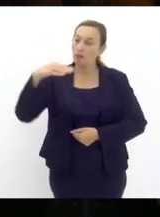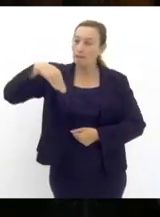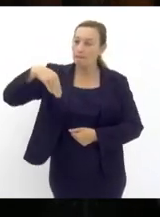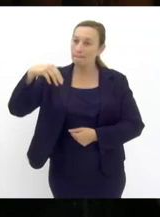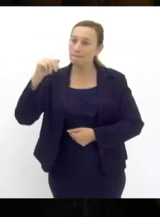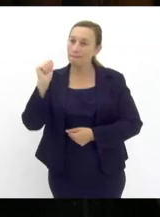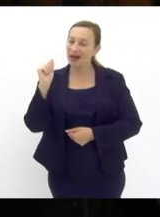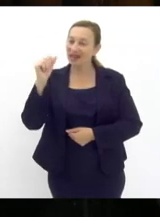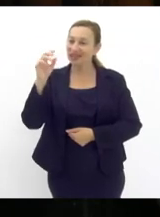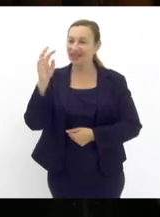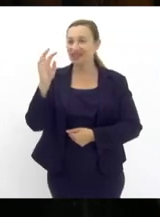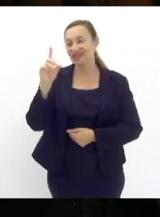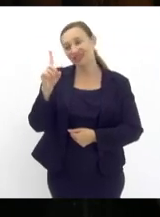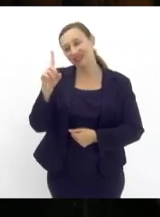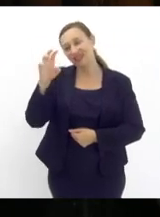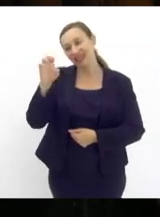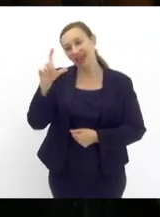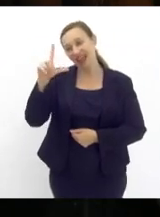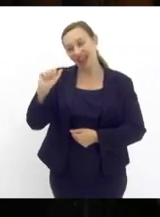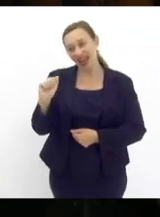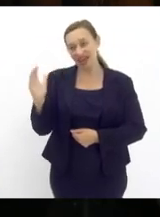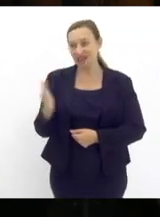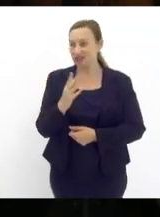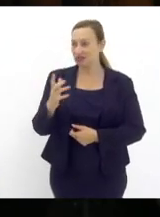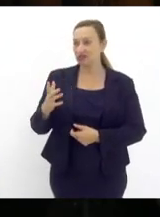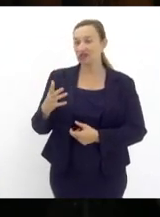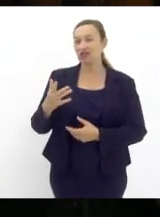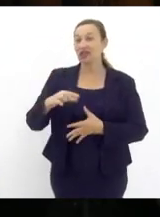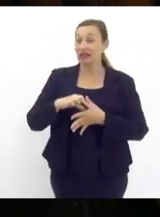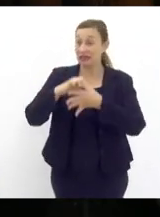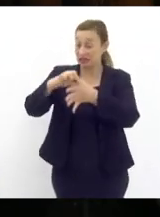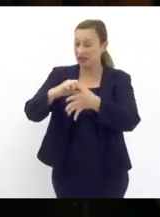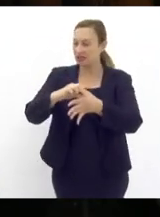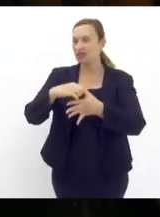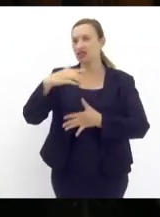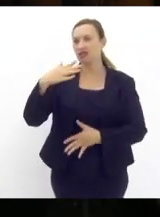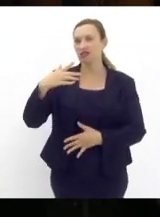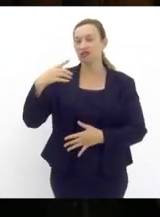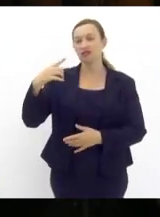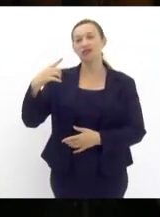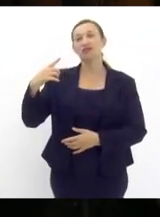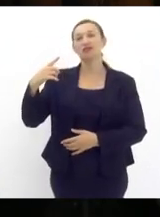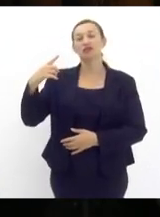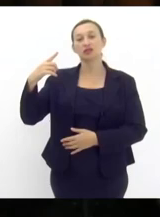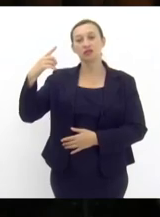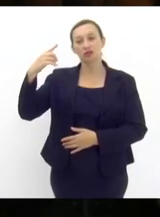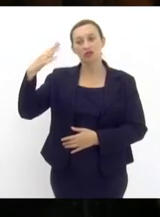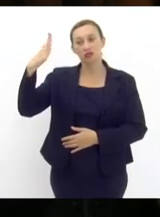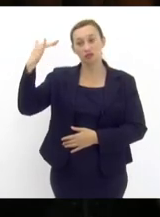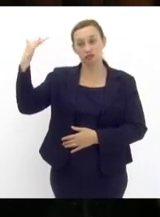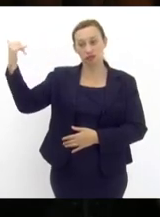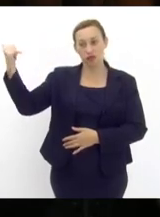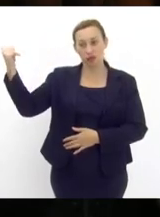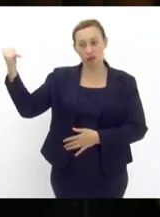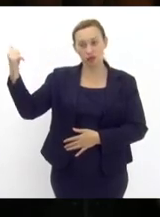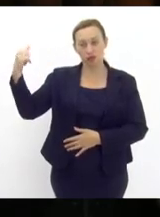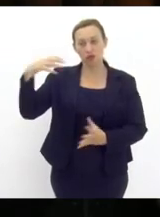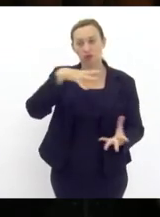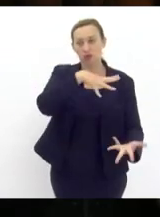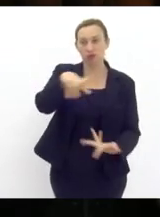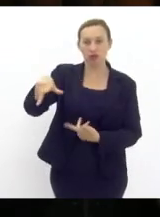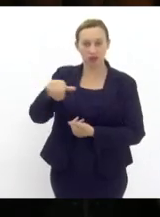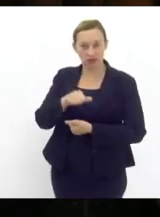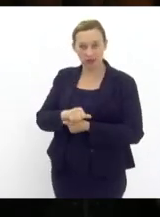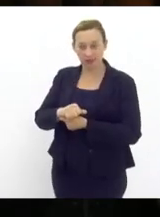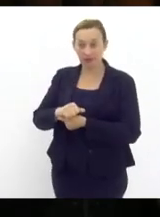1991 este grande líder mundial foi recebido por Leonel de